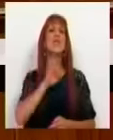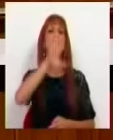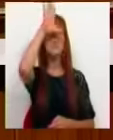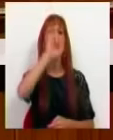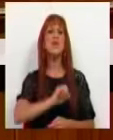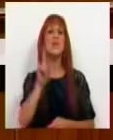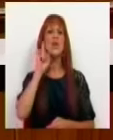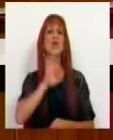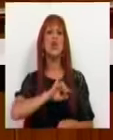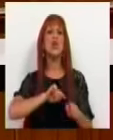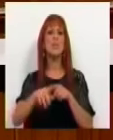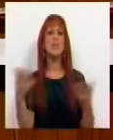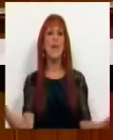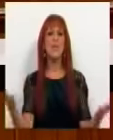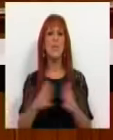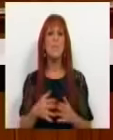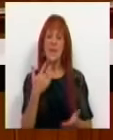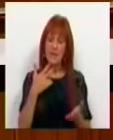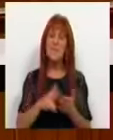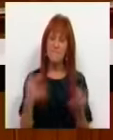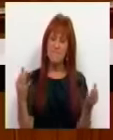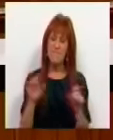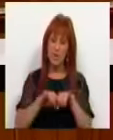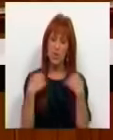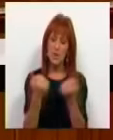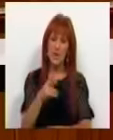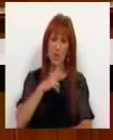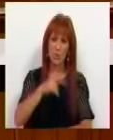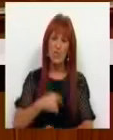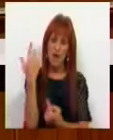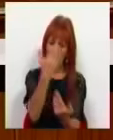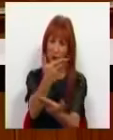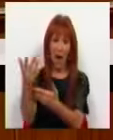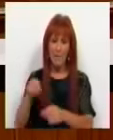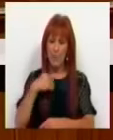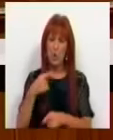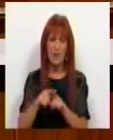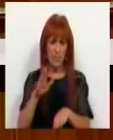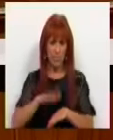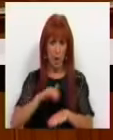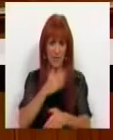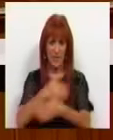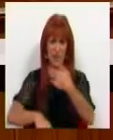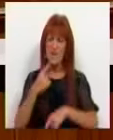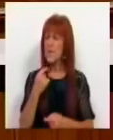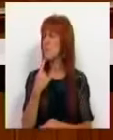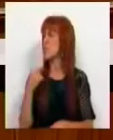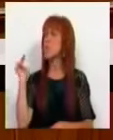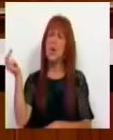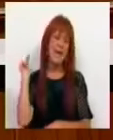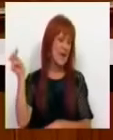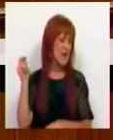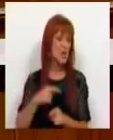Senhor Ministro, senhores e senhores deputados, é verdade que na sociedade portuguesa existe uma preocupação com a deficiência, mas durante demasiados